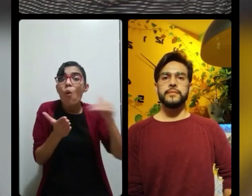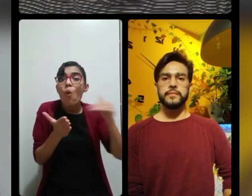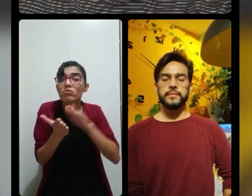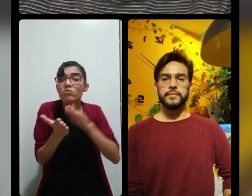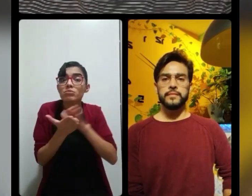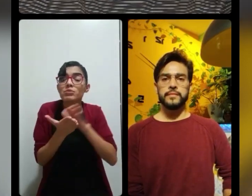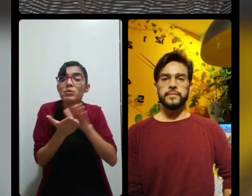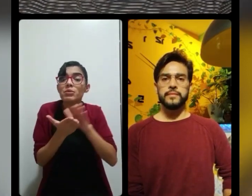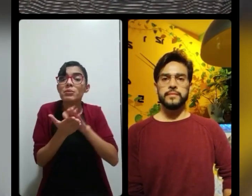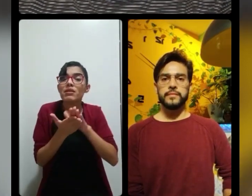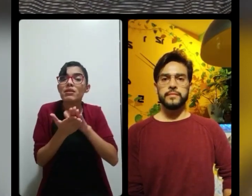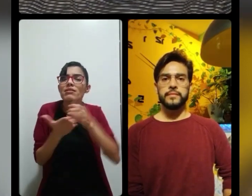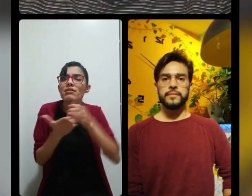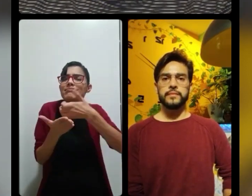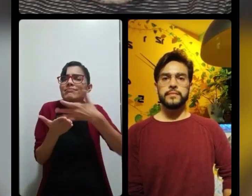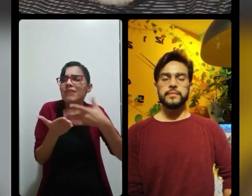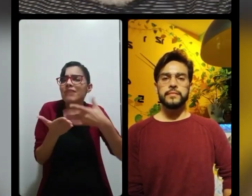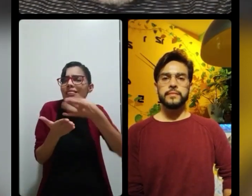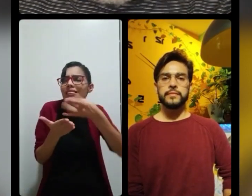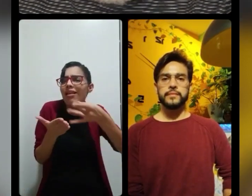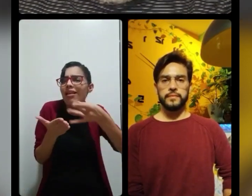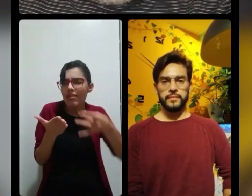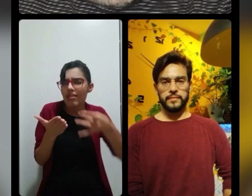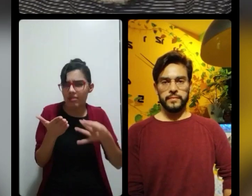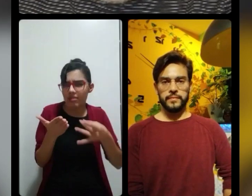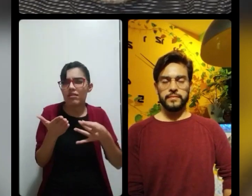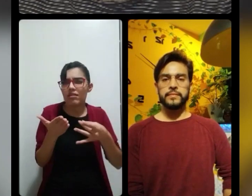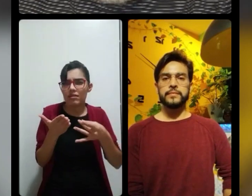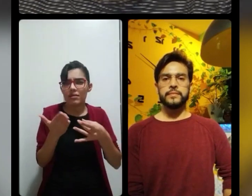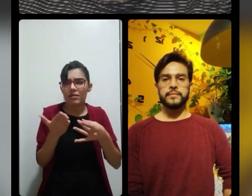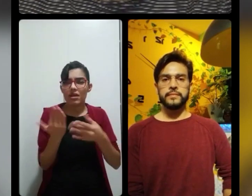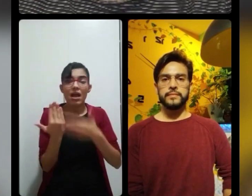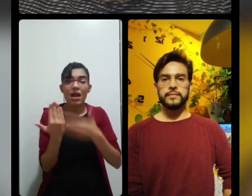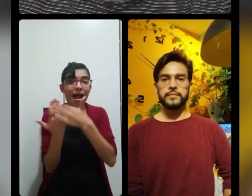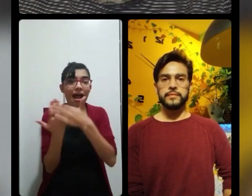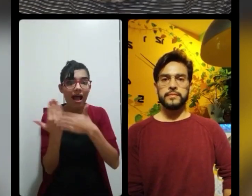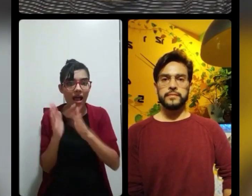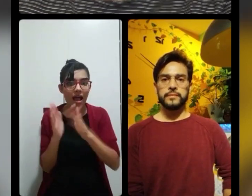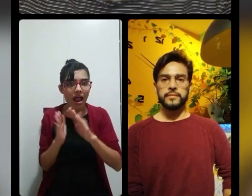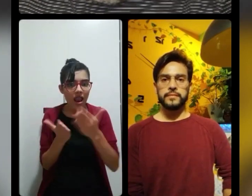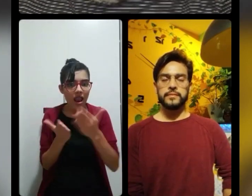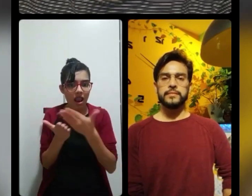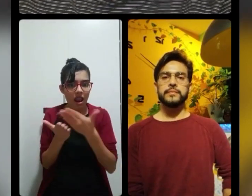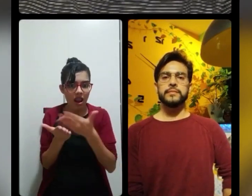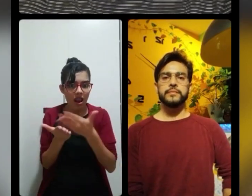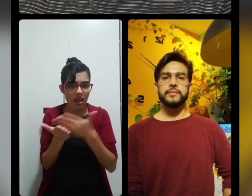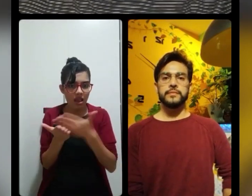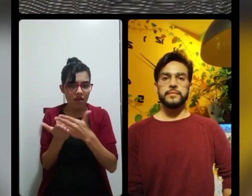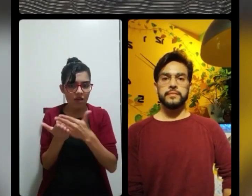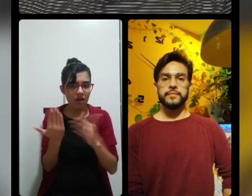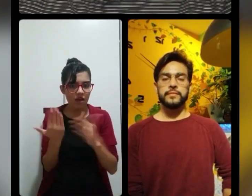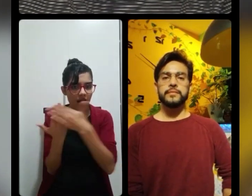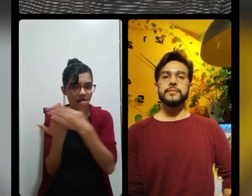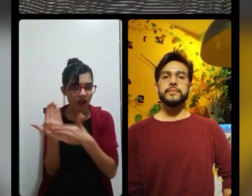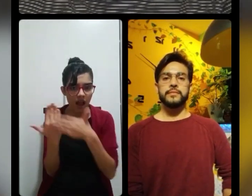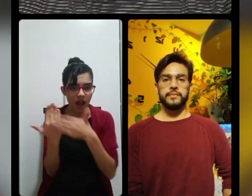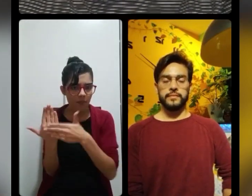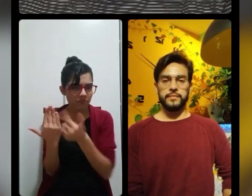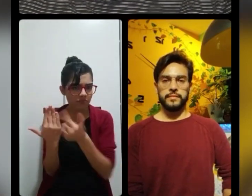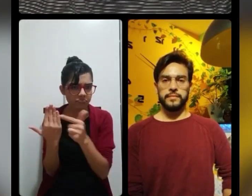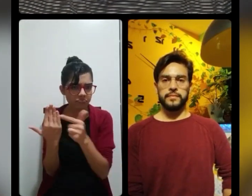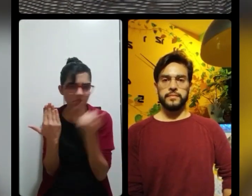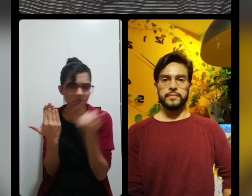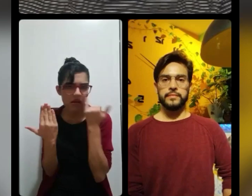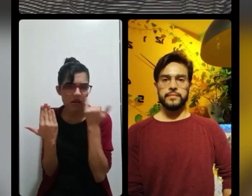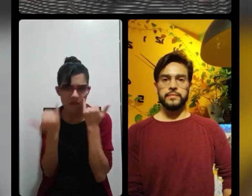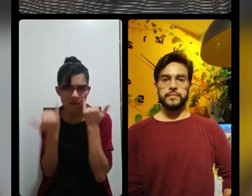verdade, Cascudo não põe isso na capa, mas põe na folha de rosto, que é um estudo sobre mímica. E a grande reflexão que eu acho, se a gente tiver